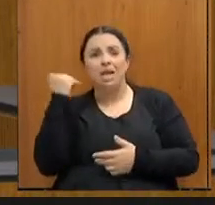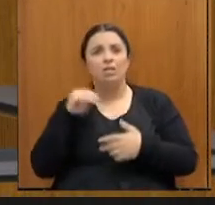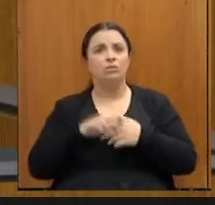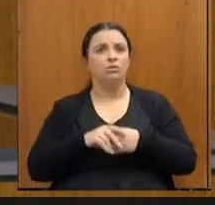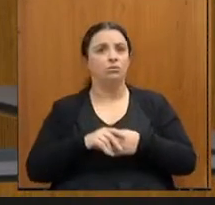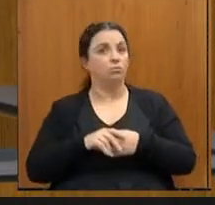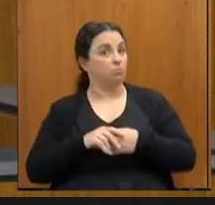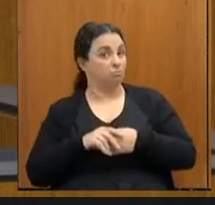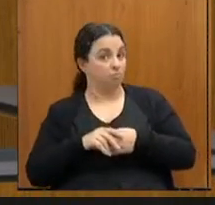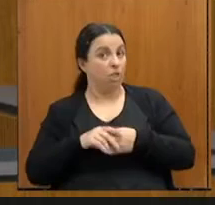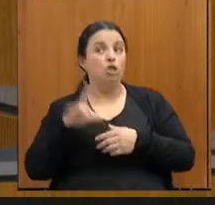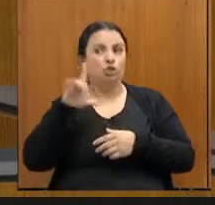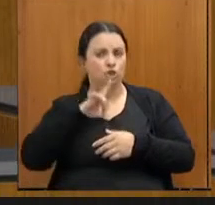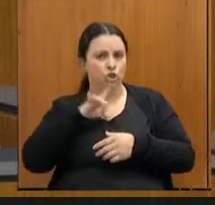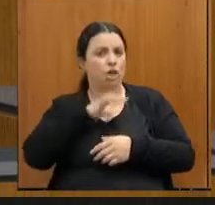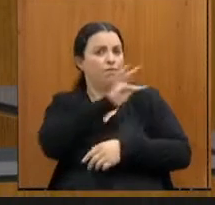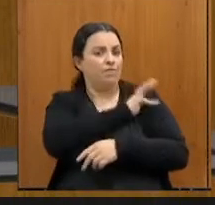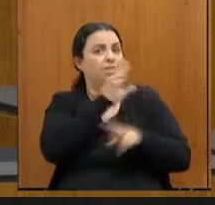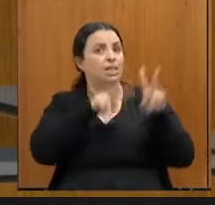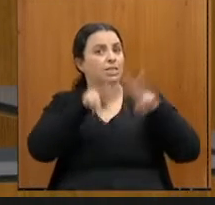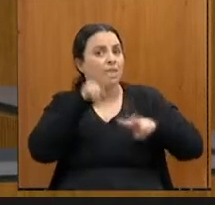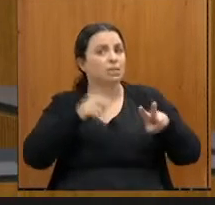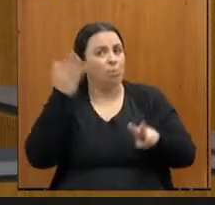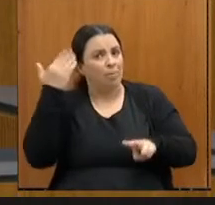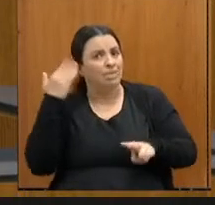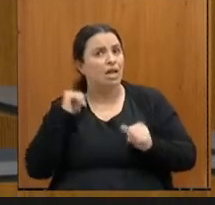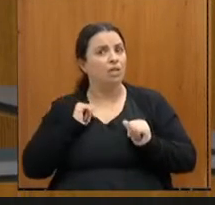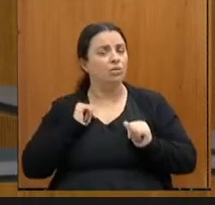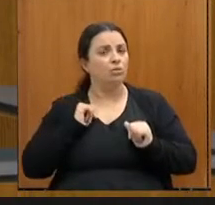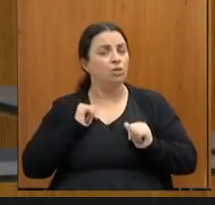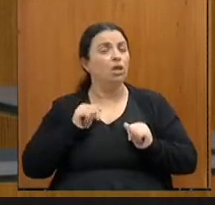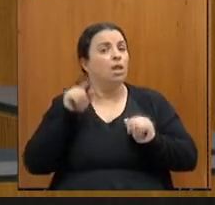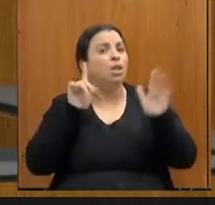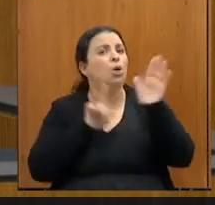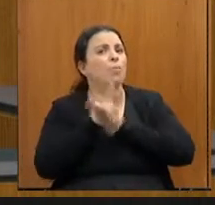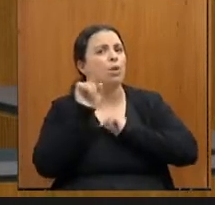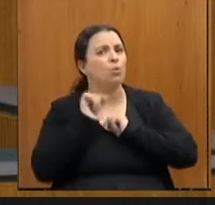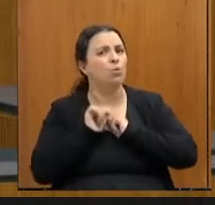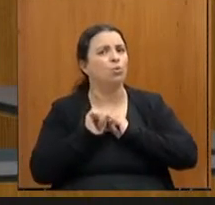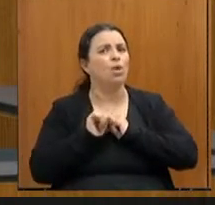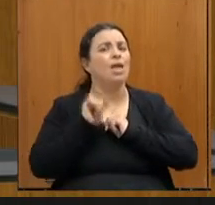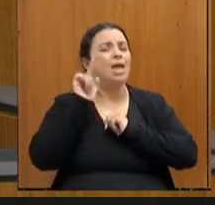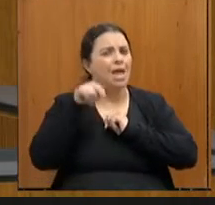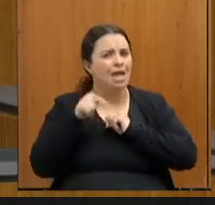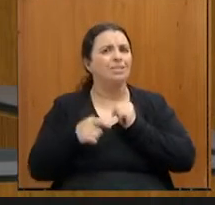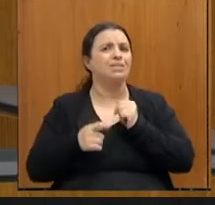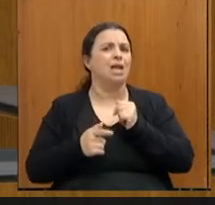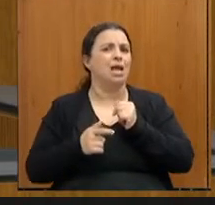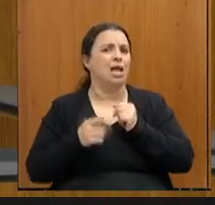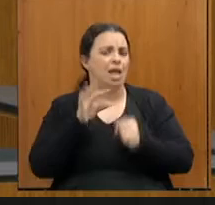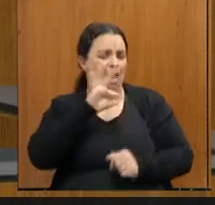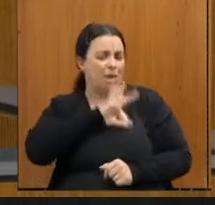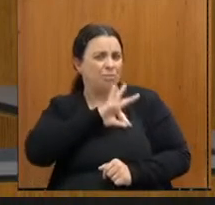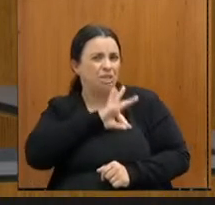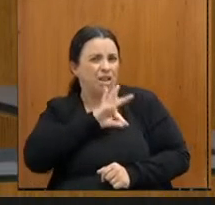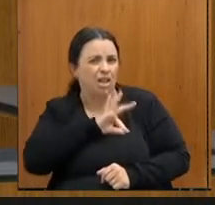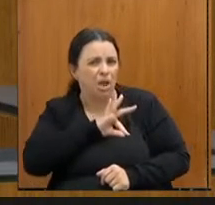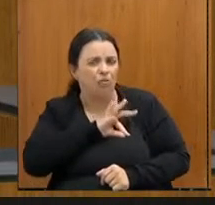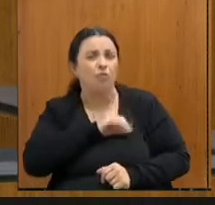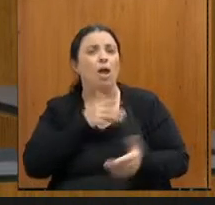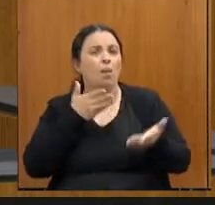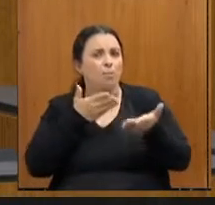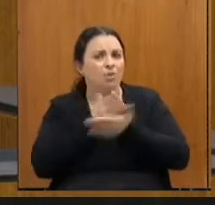tinha a tarefa da sua fiscalização então eu perguntaria foi aprovada essa remuneração no